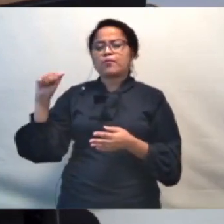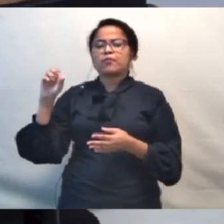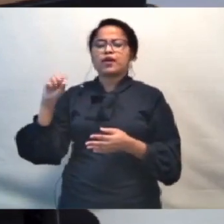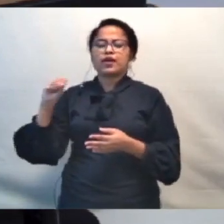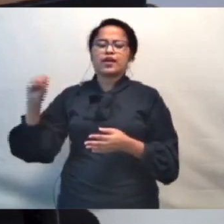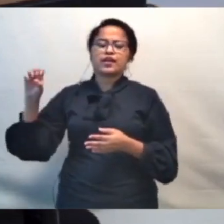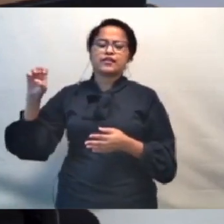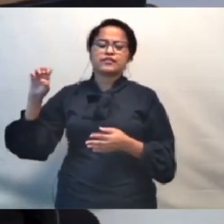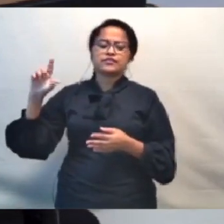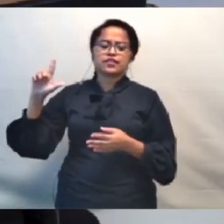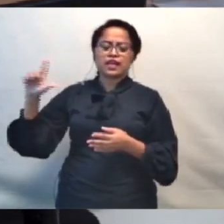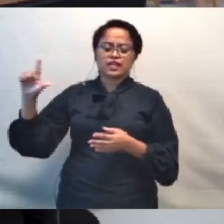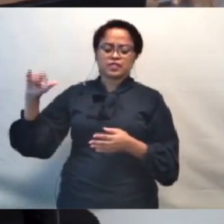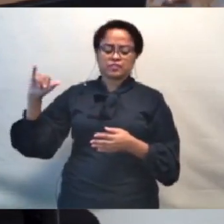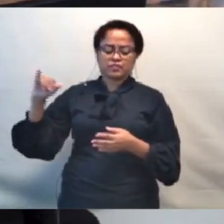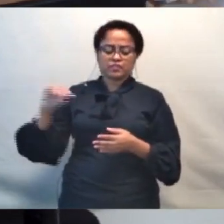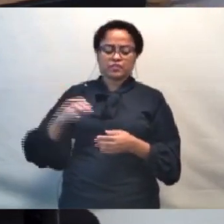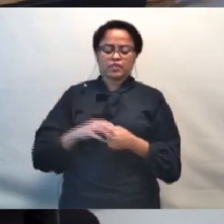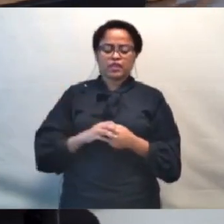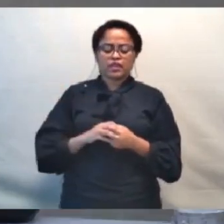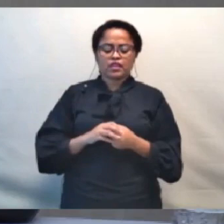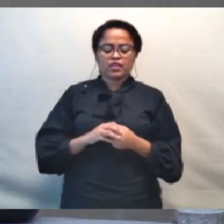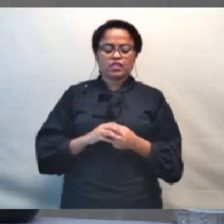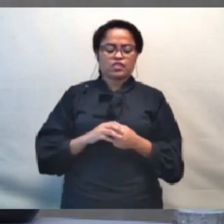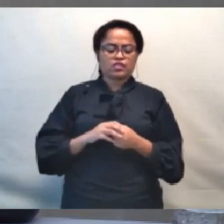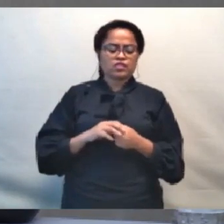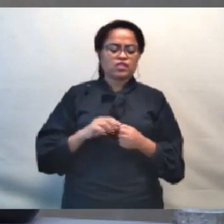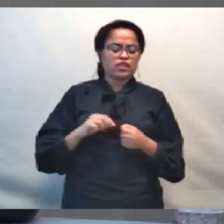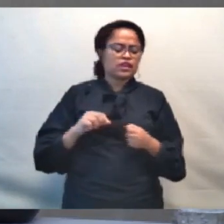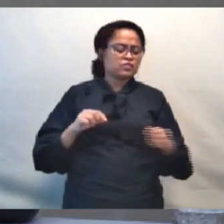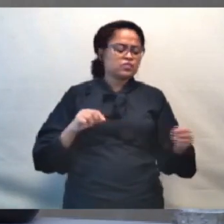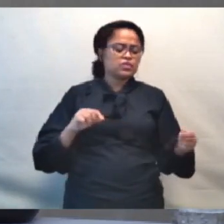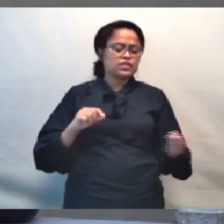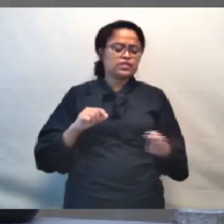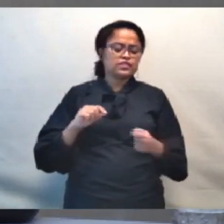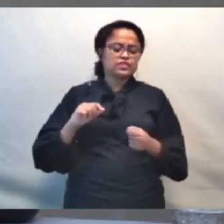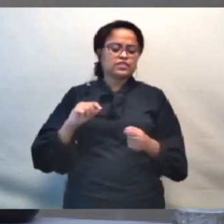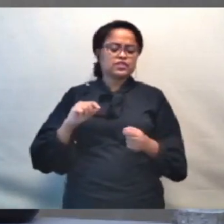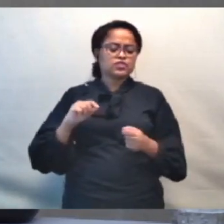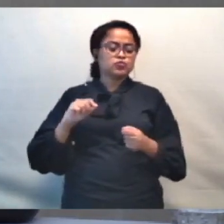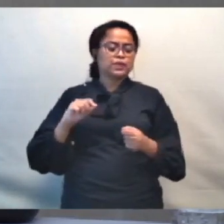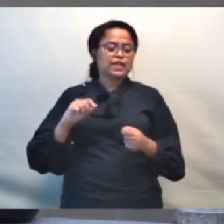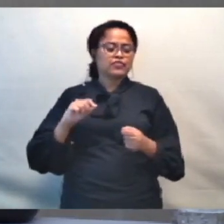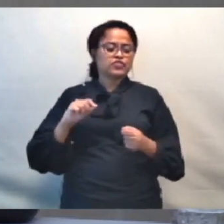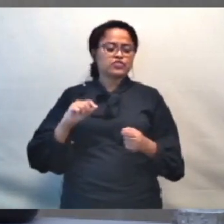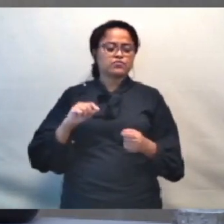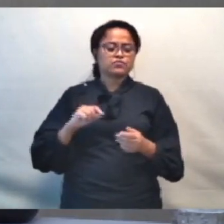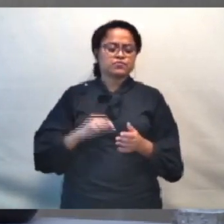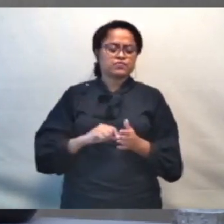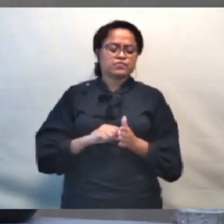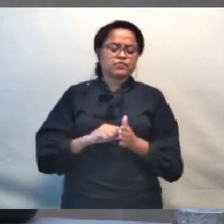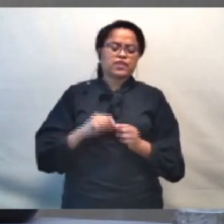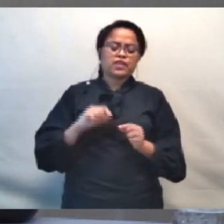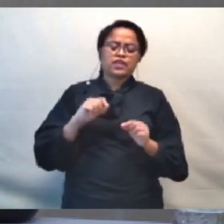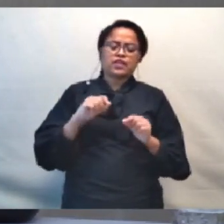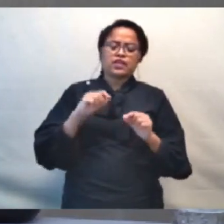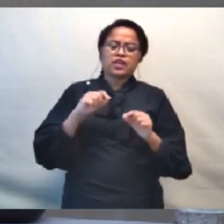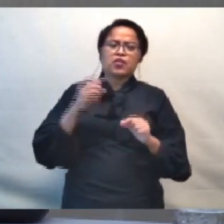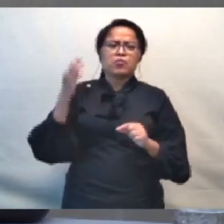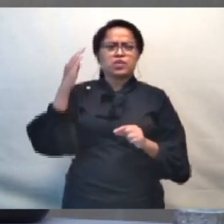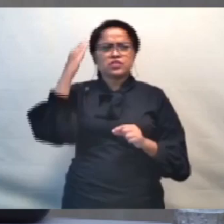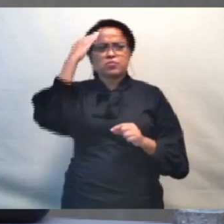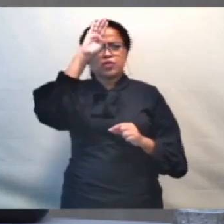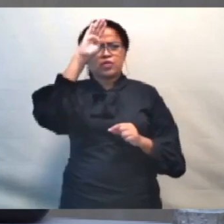Né? Em alguns documentos que a gente viu, e principalmente notícias na